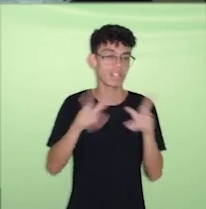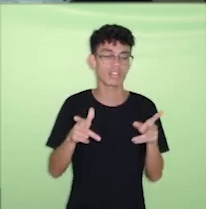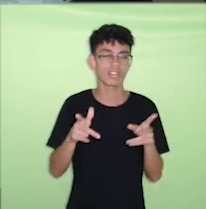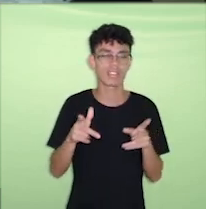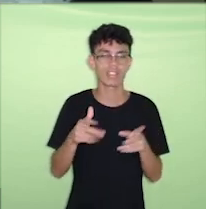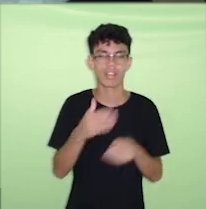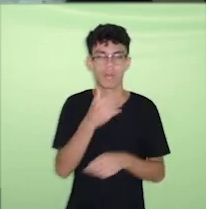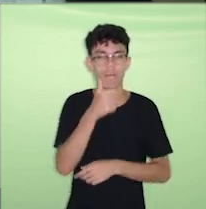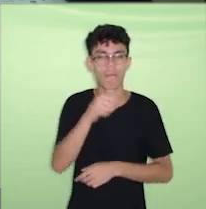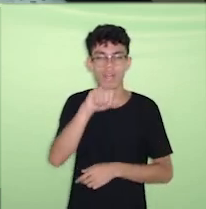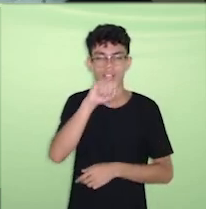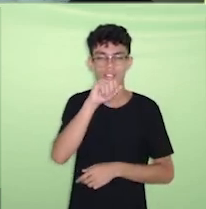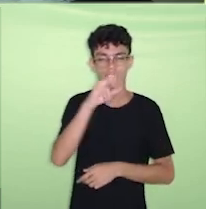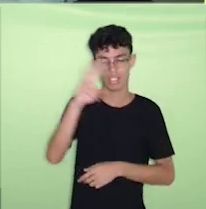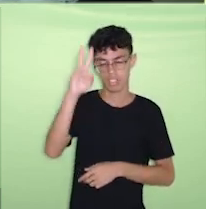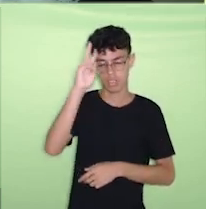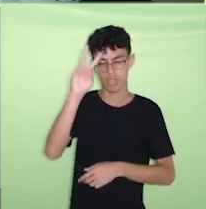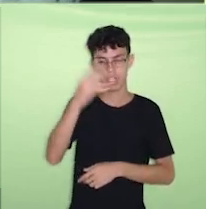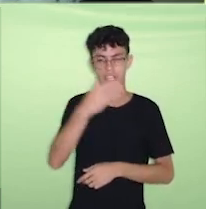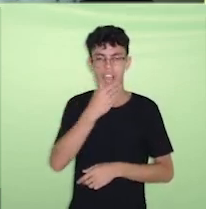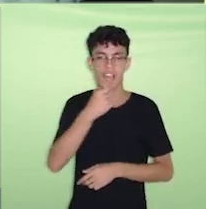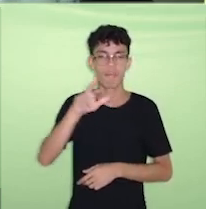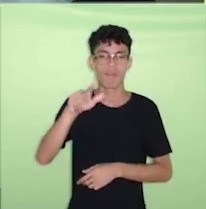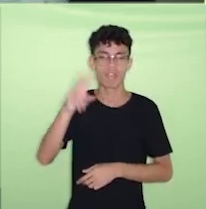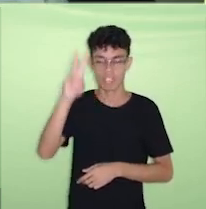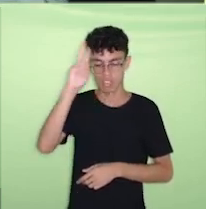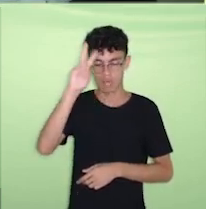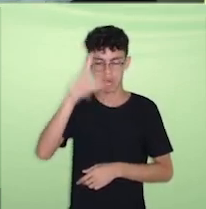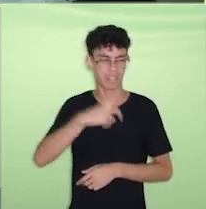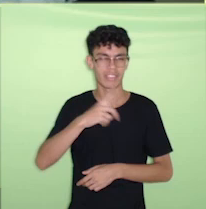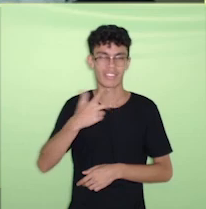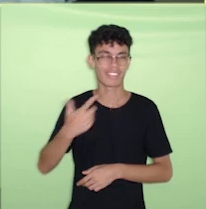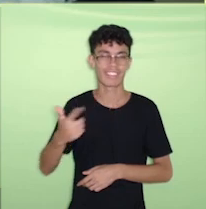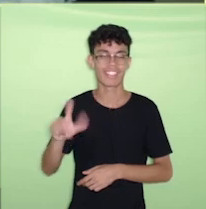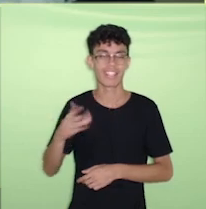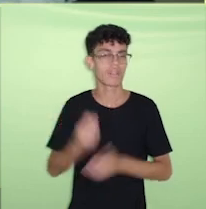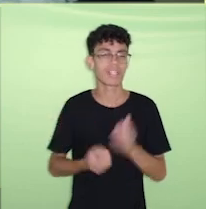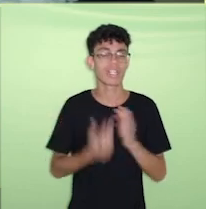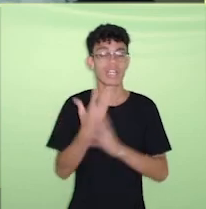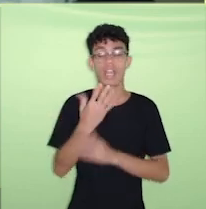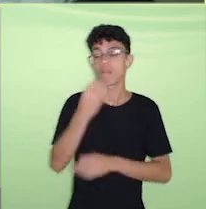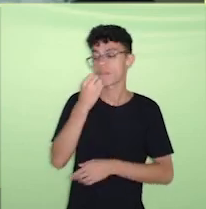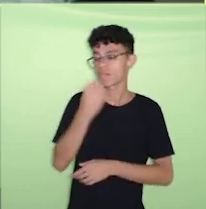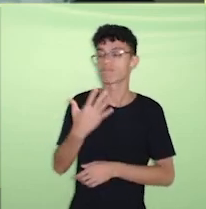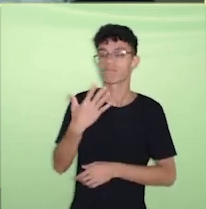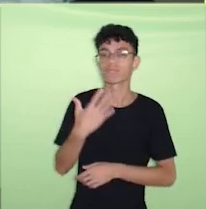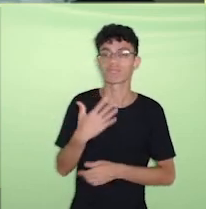esse irmão. Ah, estamos indo muito bem.